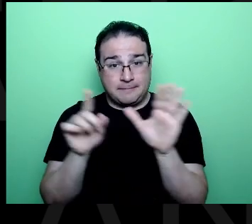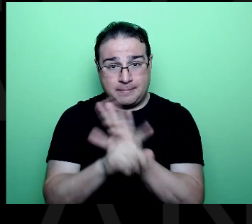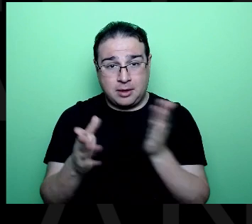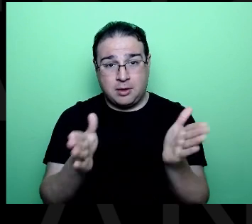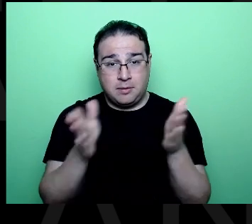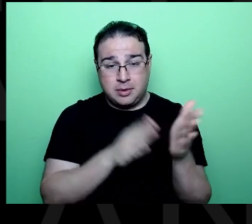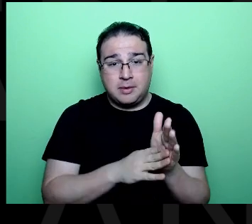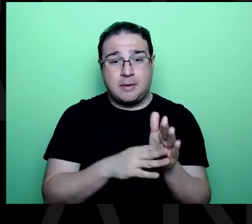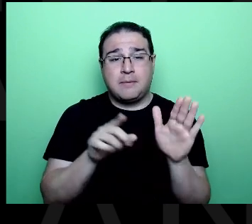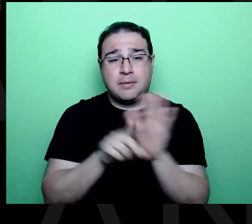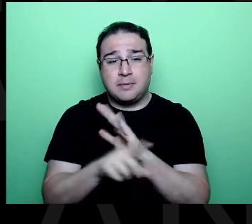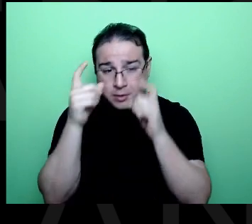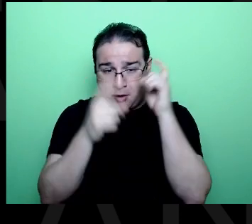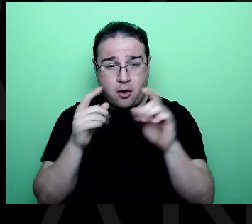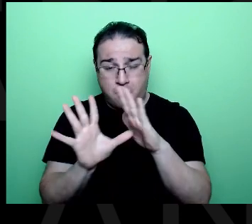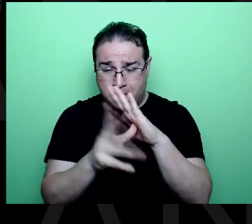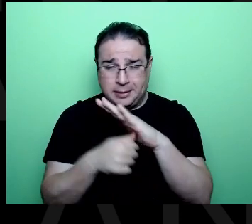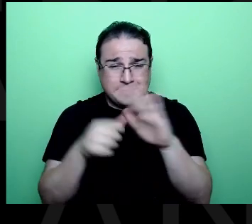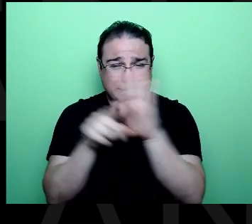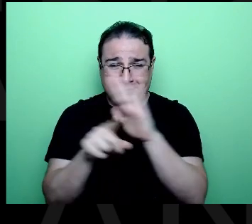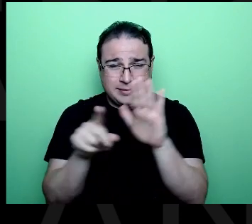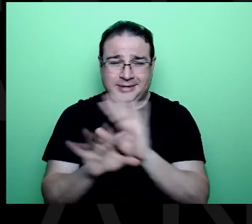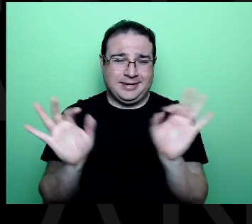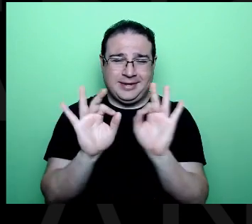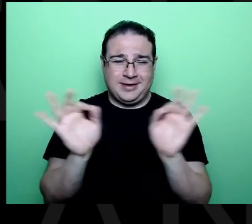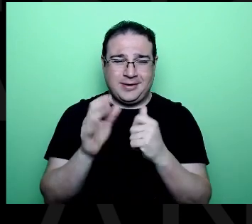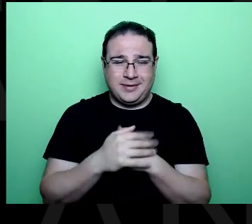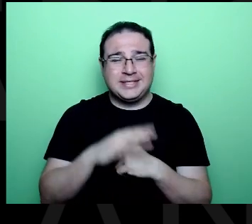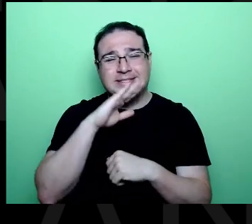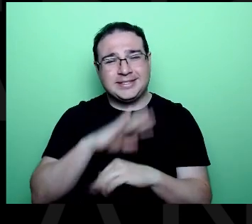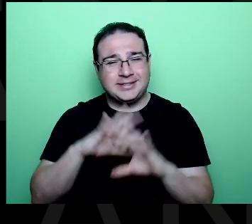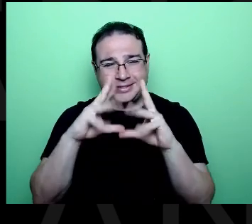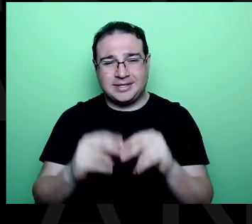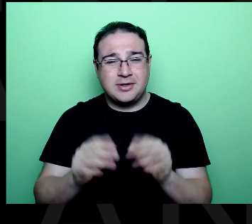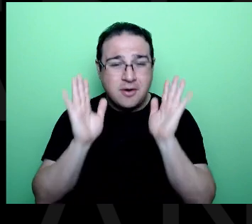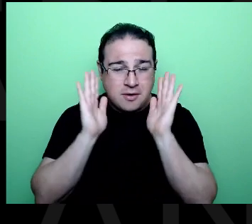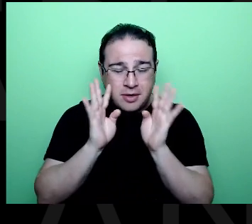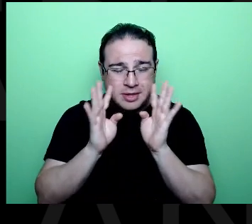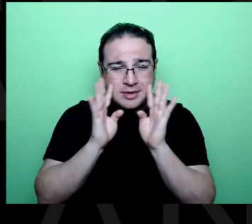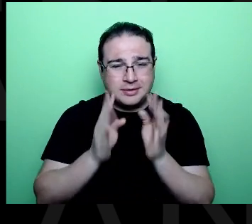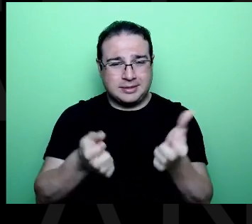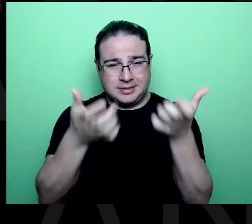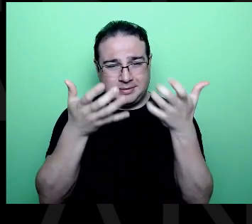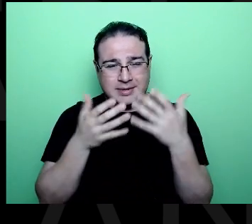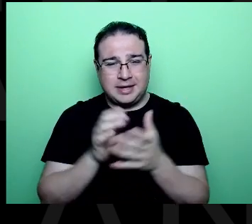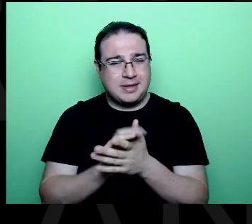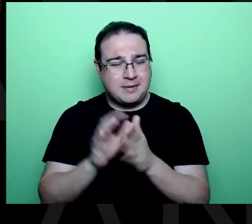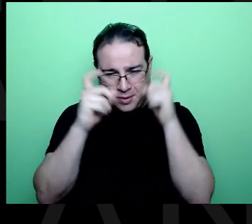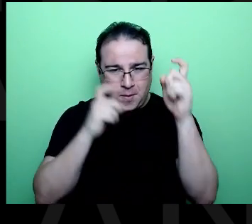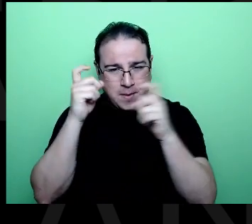Wagner, não se preocupe em roubar minhas perguntas, não, porque eu seria capaz de ficar a tarde toda escutando